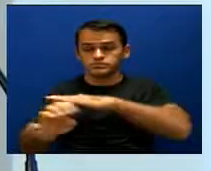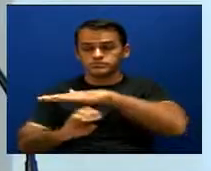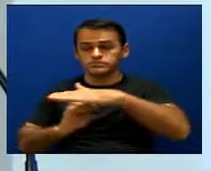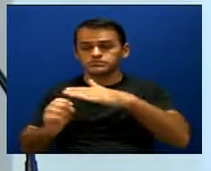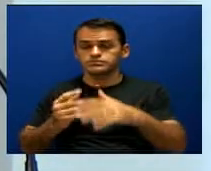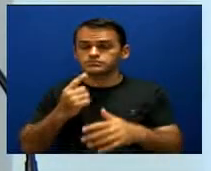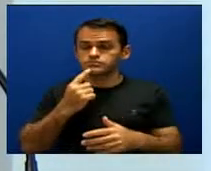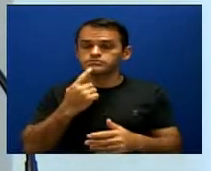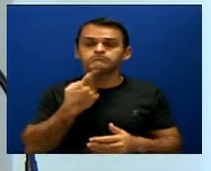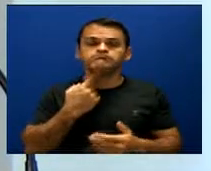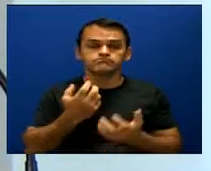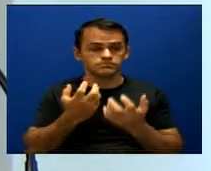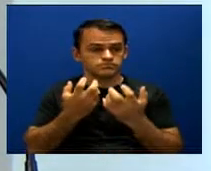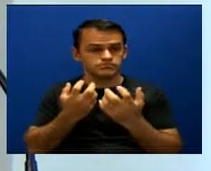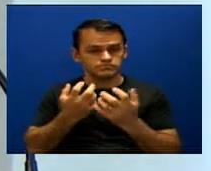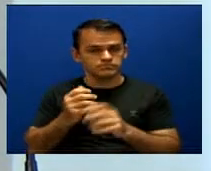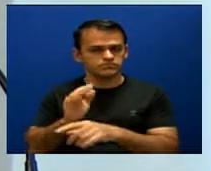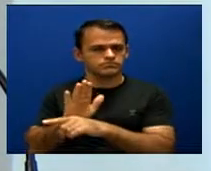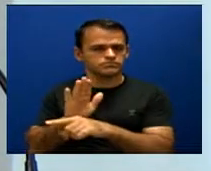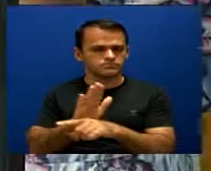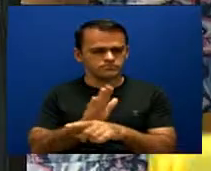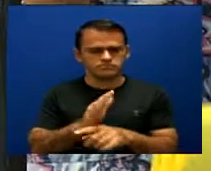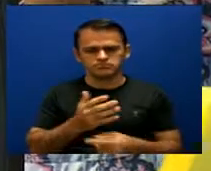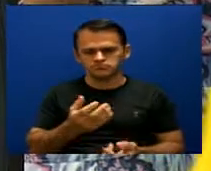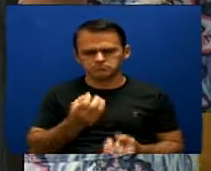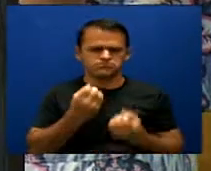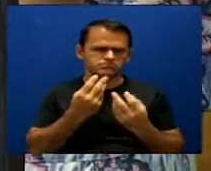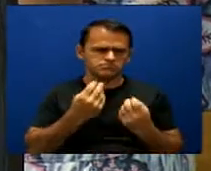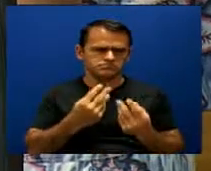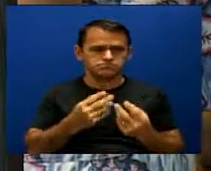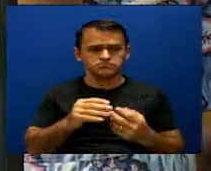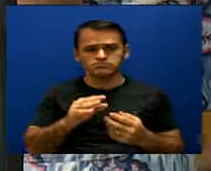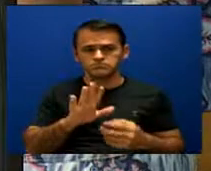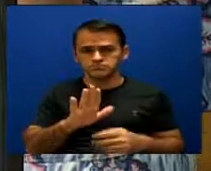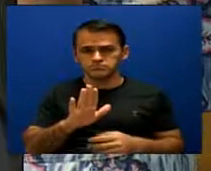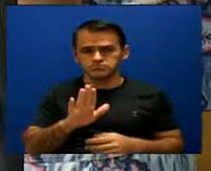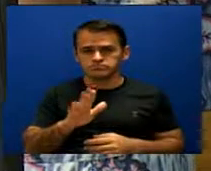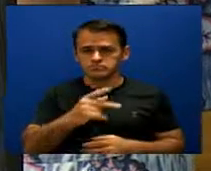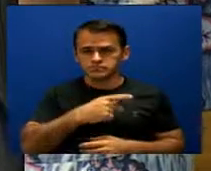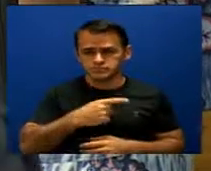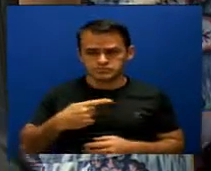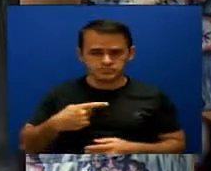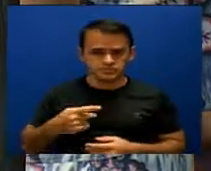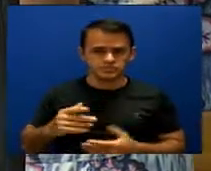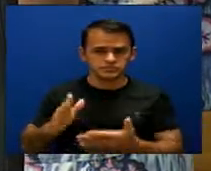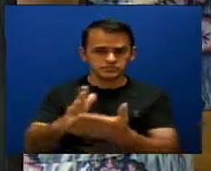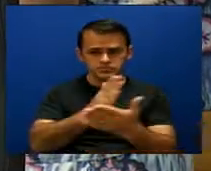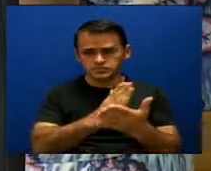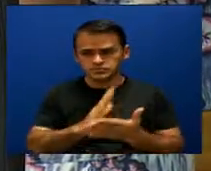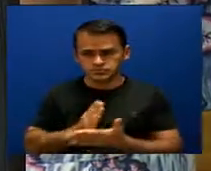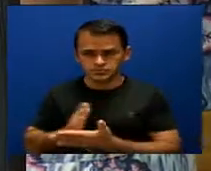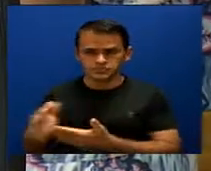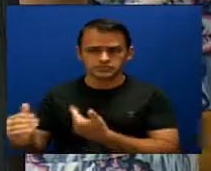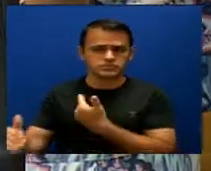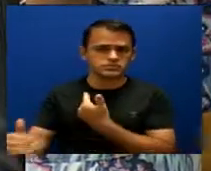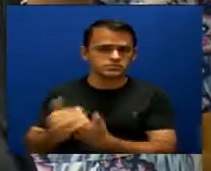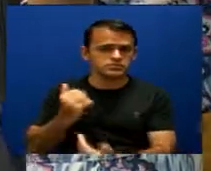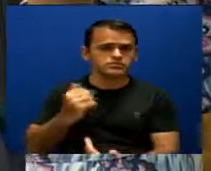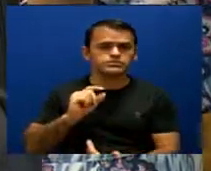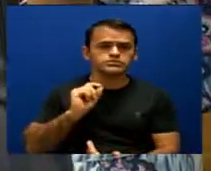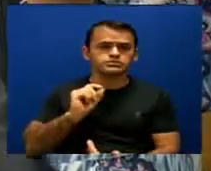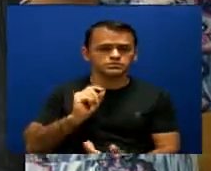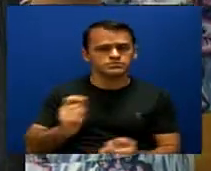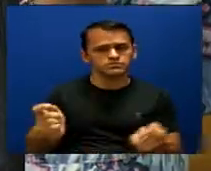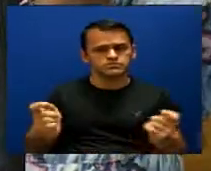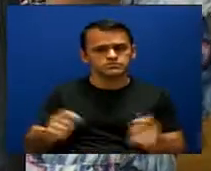querem trazer o seu apoio, mas nós temos também na cidade de Sorocaba um conselho de pastores de grandes denominações na cidade de Sorocaba que